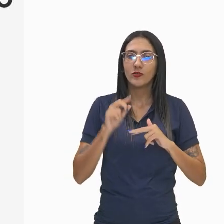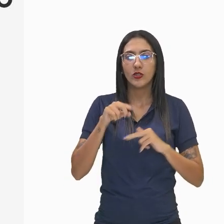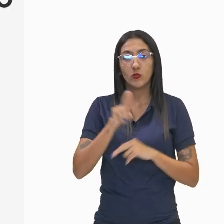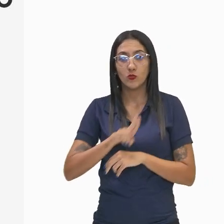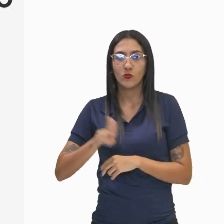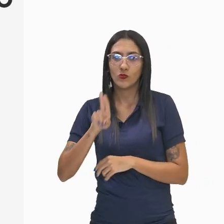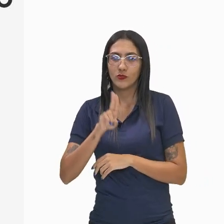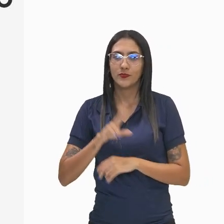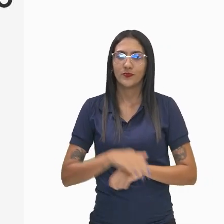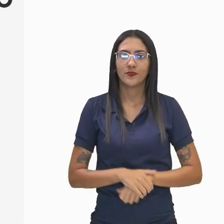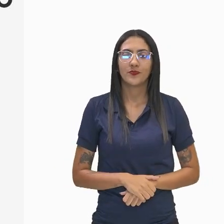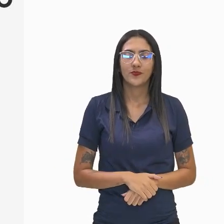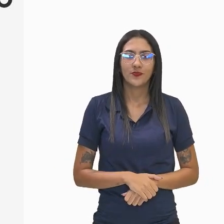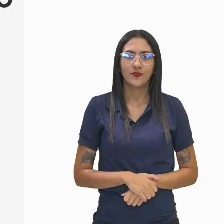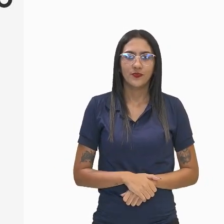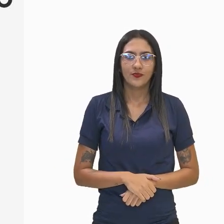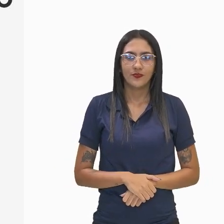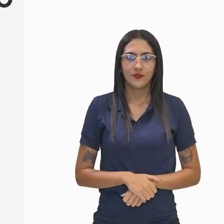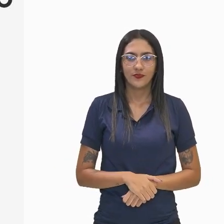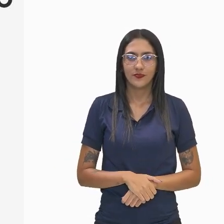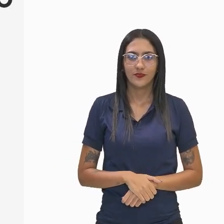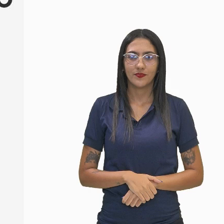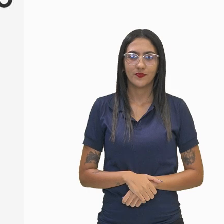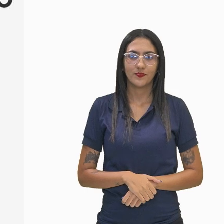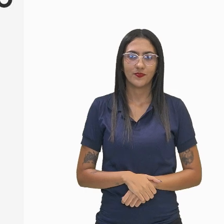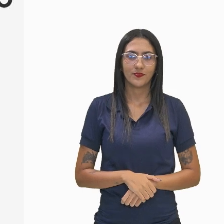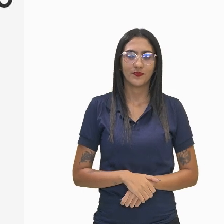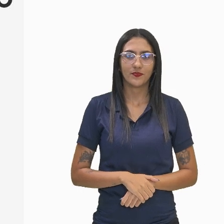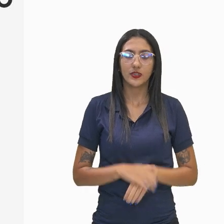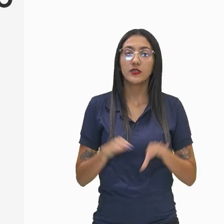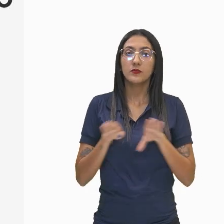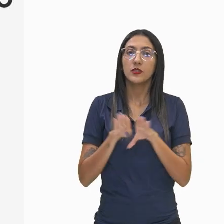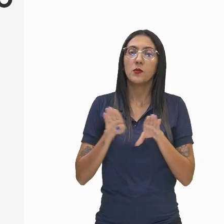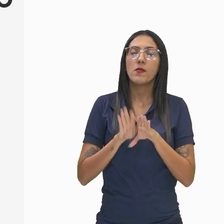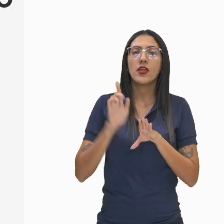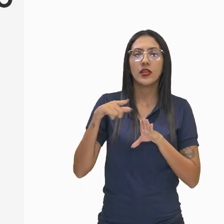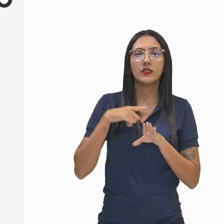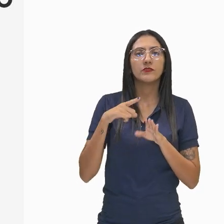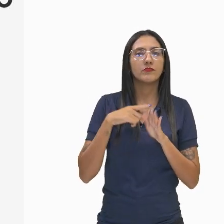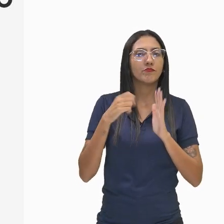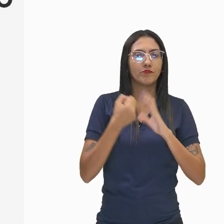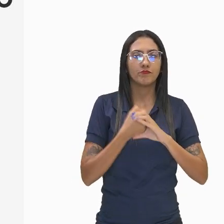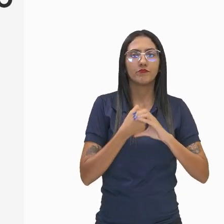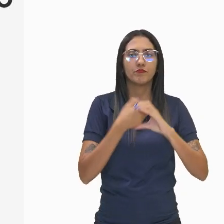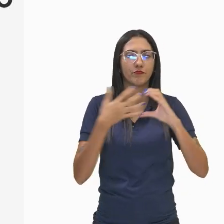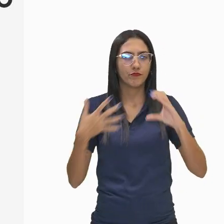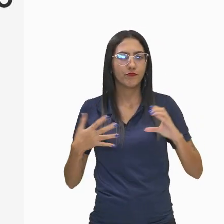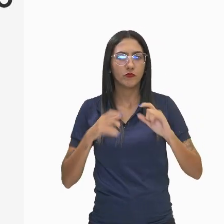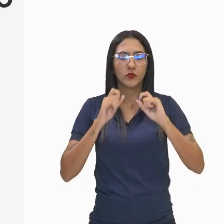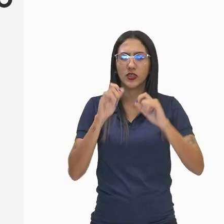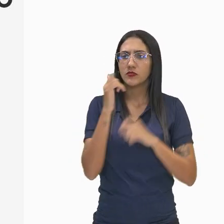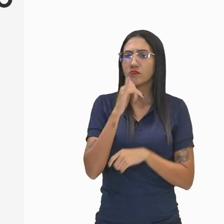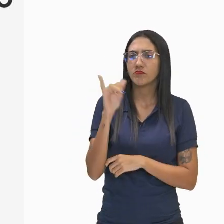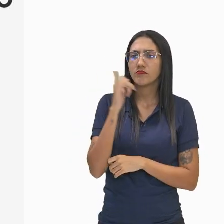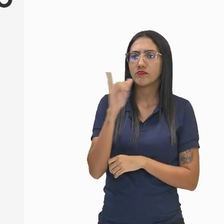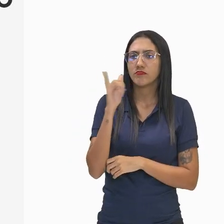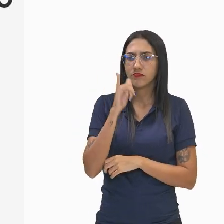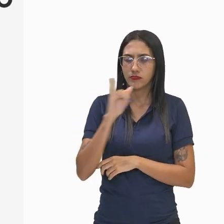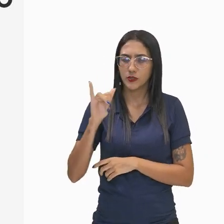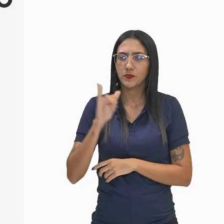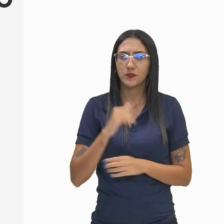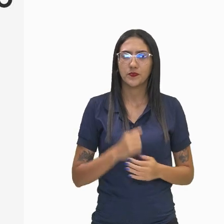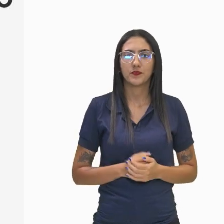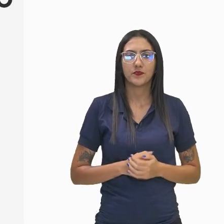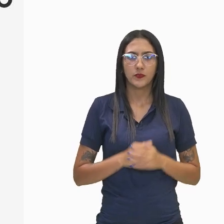funcionar. Os geradores também são caracterizados por possuírem uma corrente elétrica que flui do polo